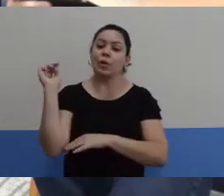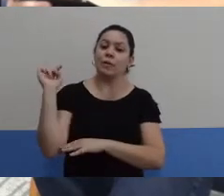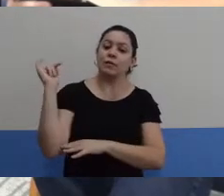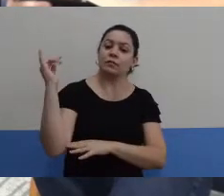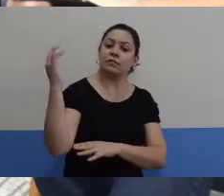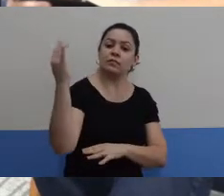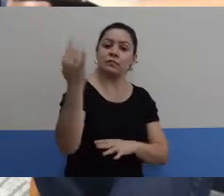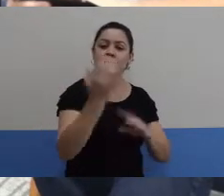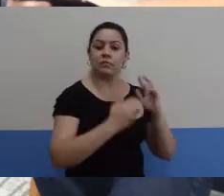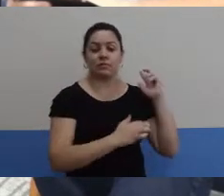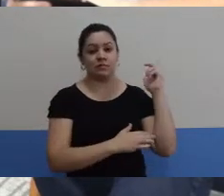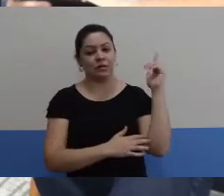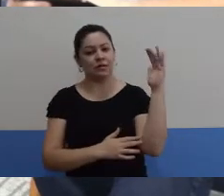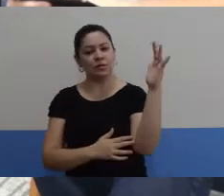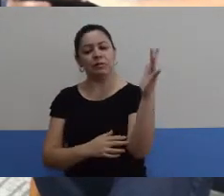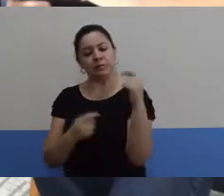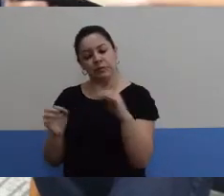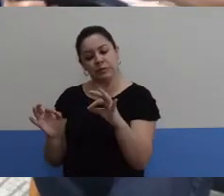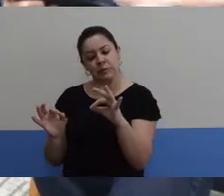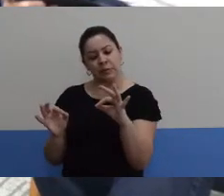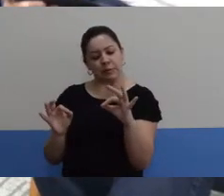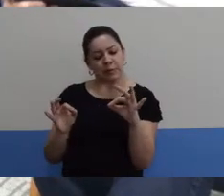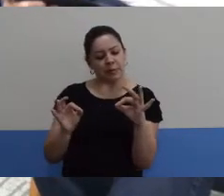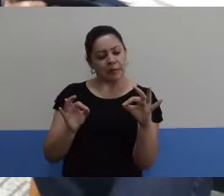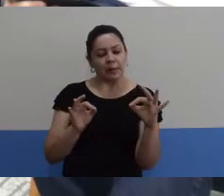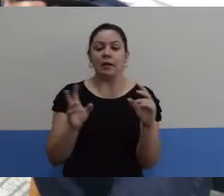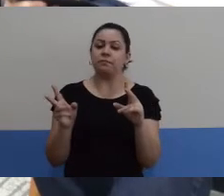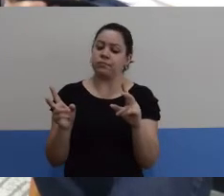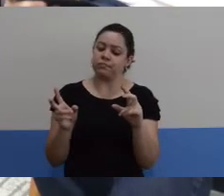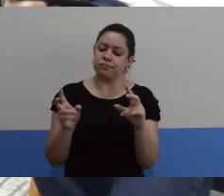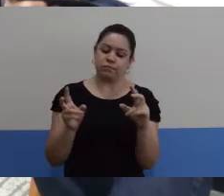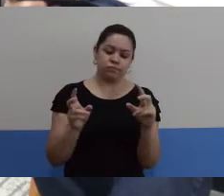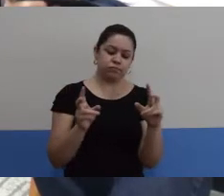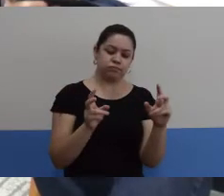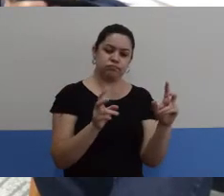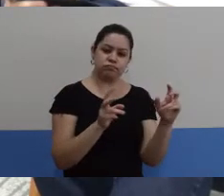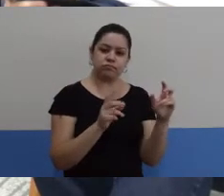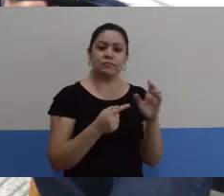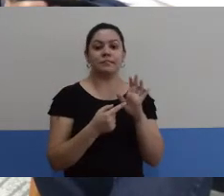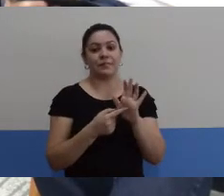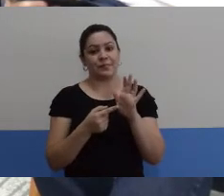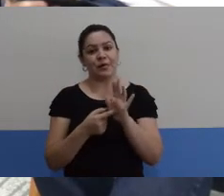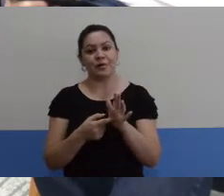natureza, né? Tudo isso aí. Vamos ouvir os sinais dos tempos.